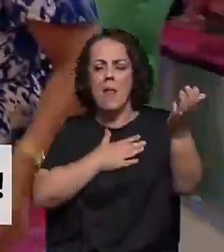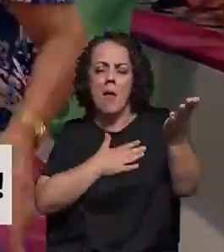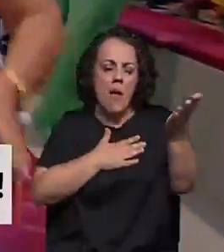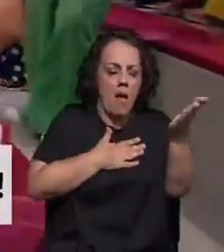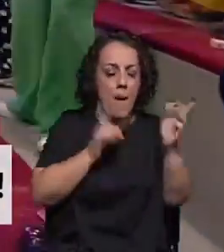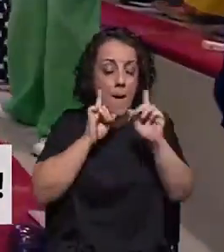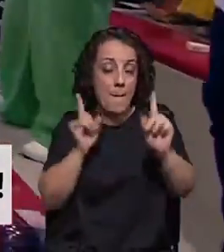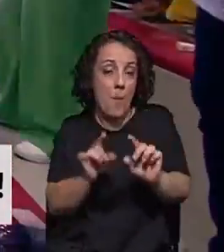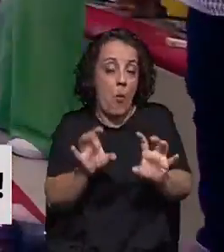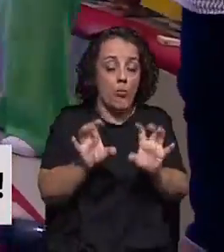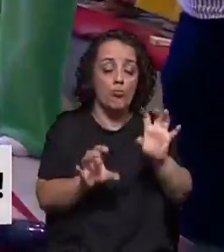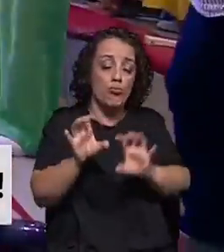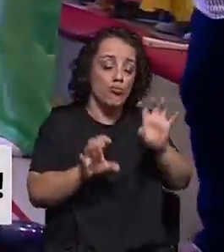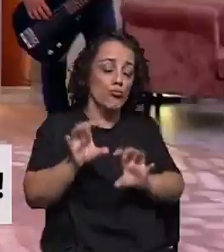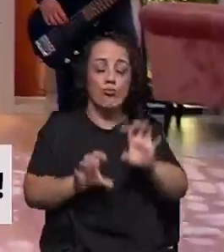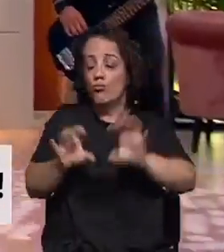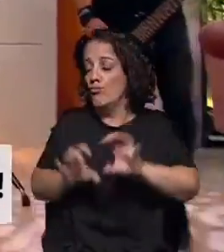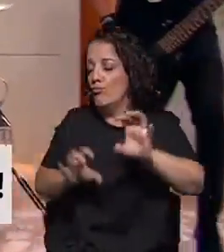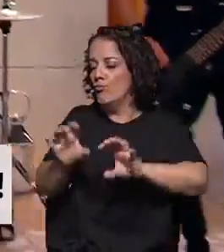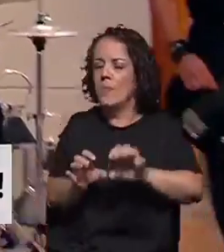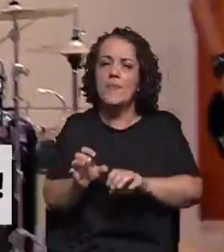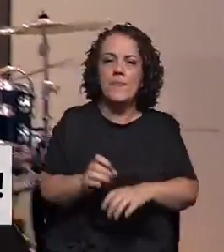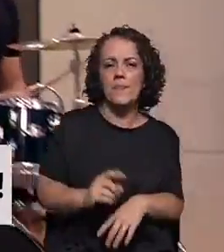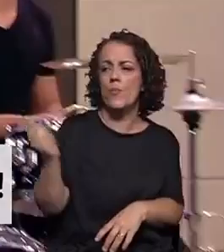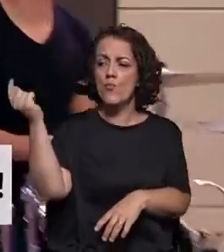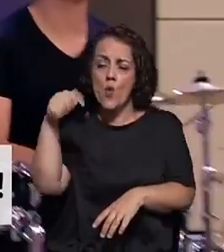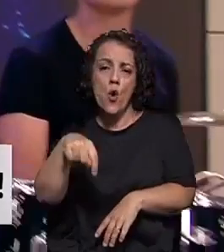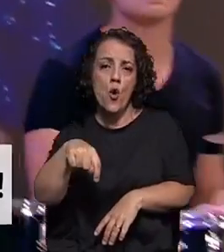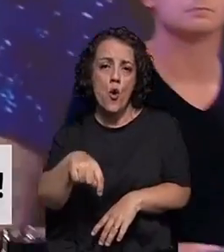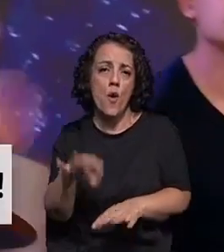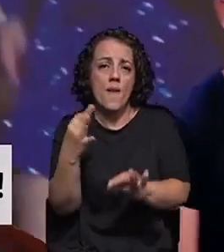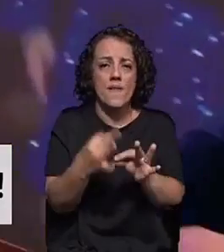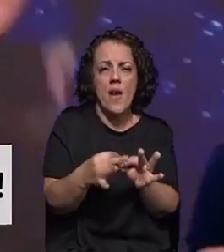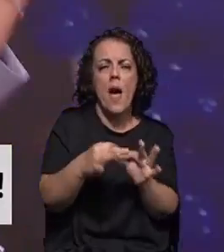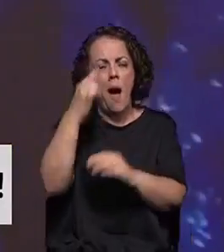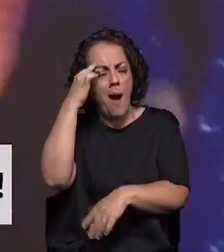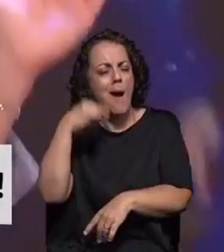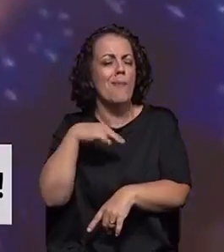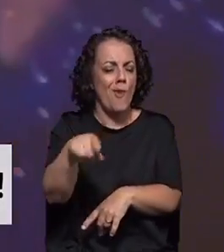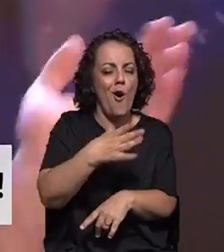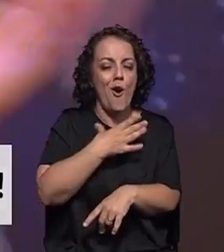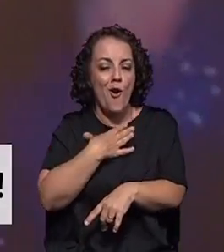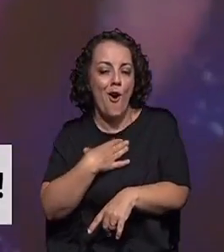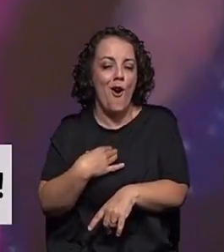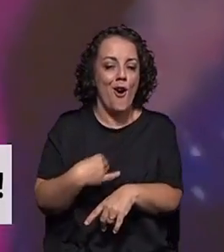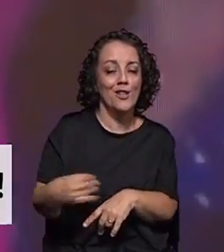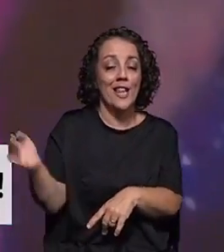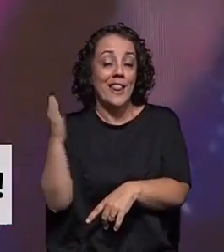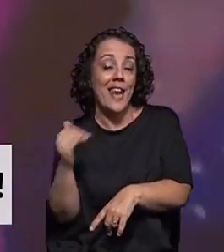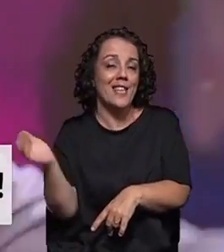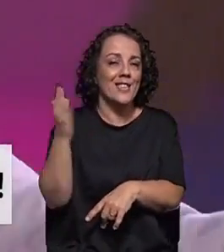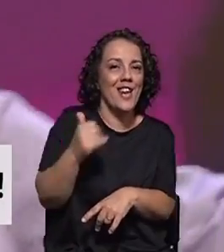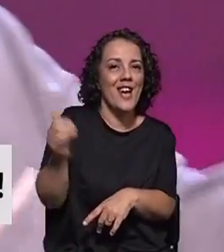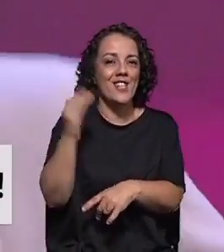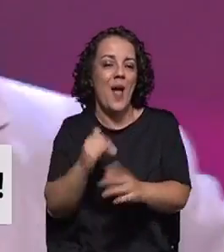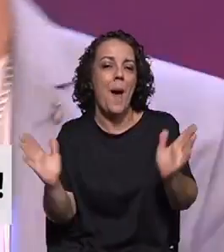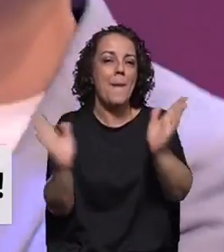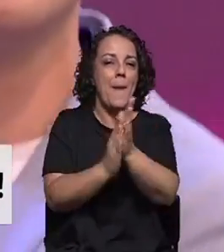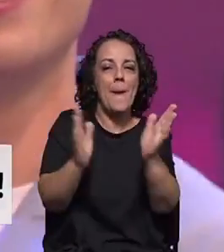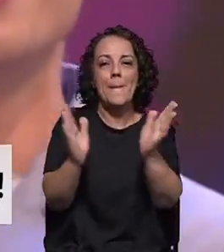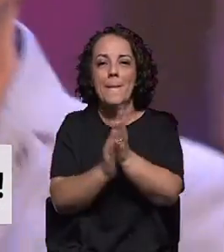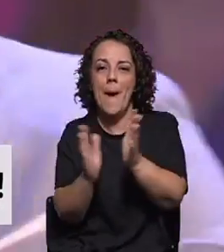Este cu duro, vem para a festa que eu sei que vais gostar. Trás, trás, trás, trás, as palminhas vão